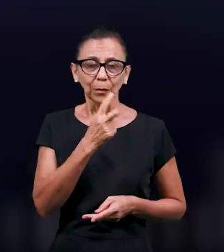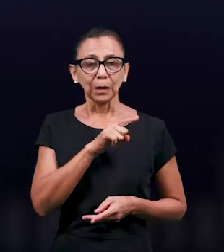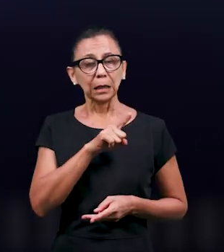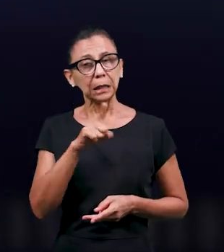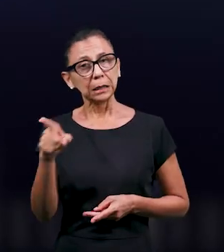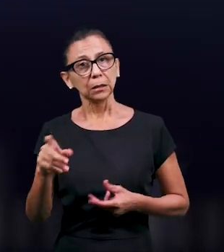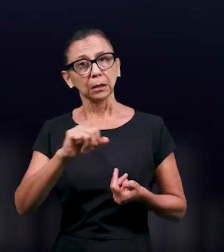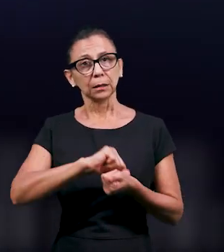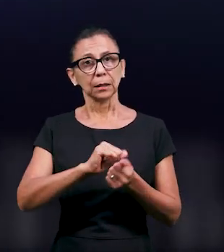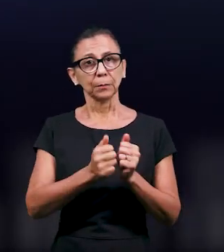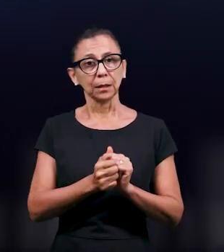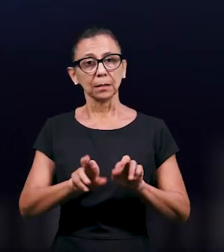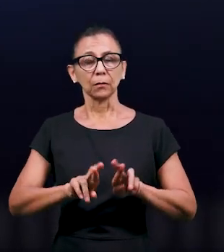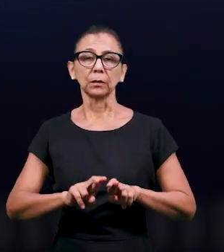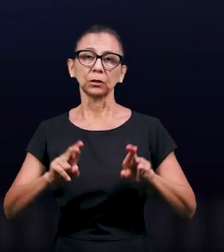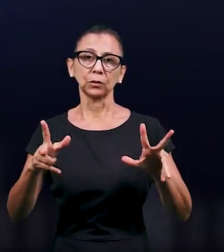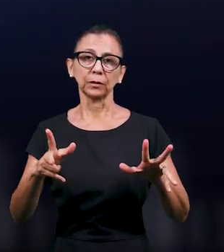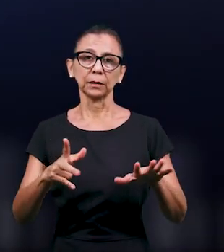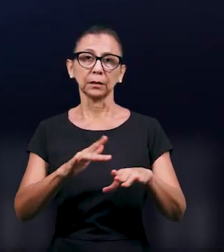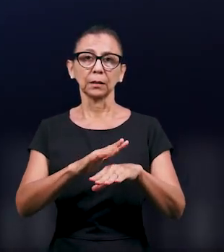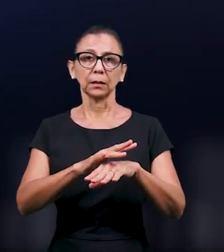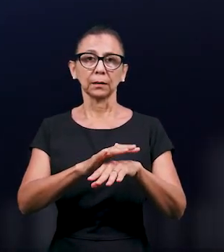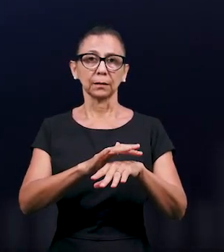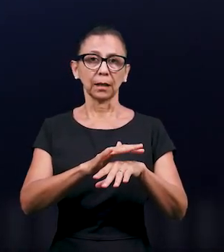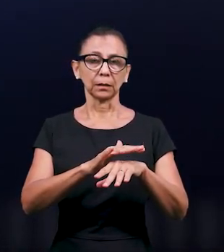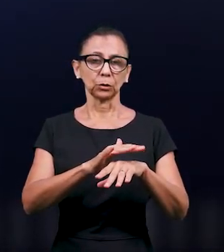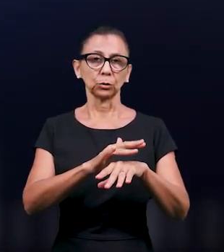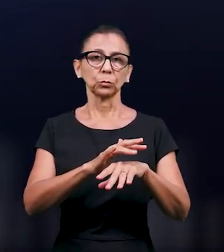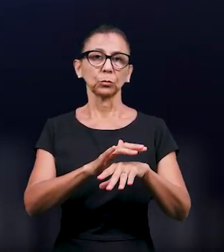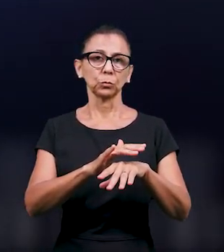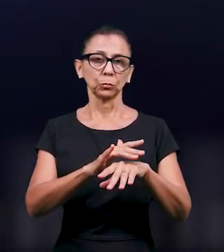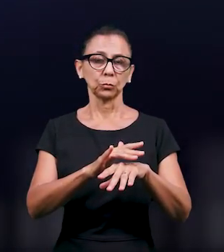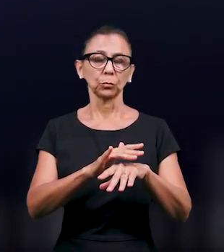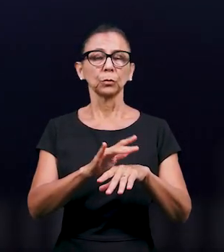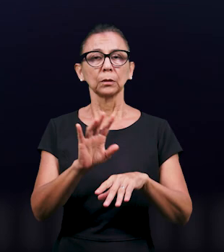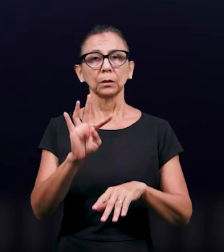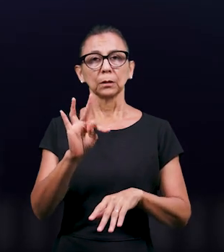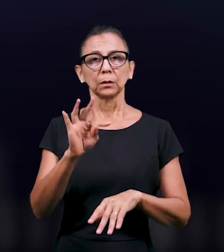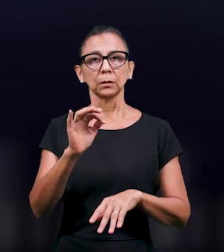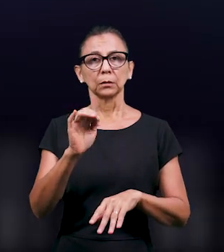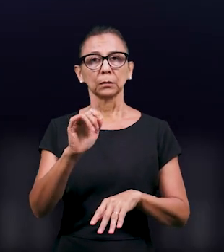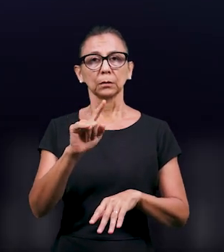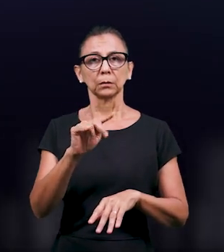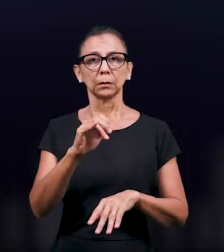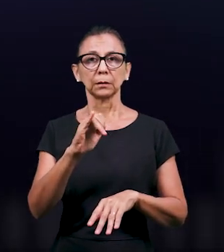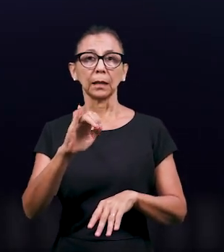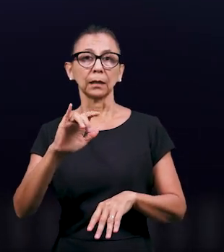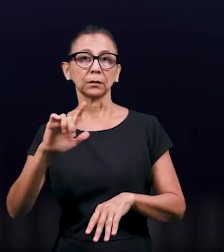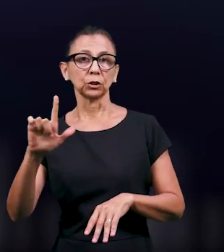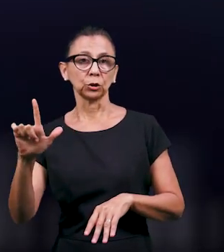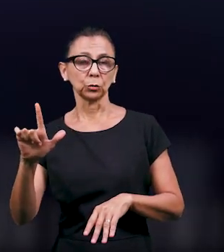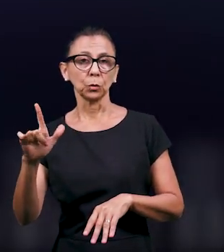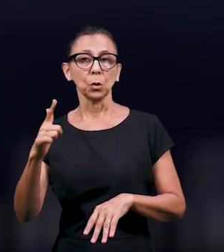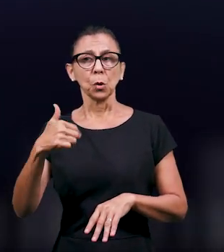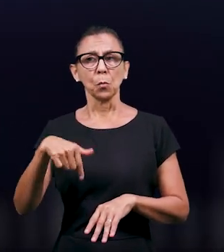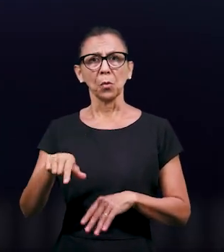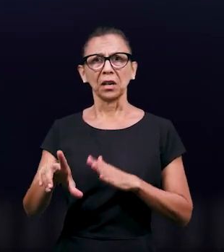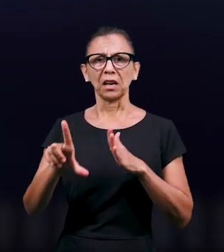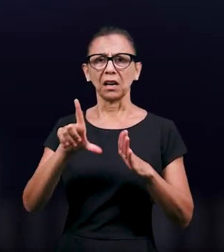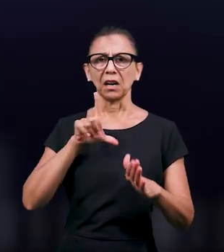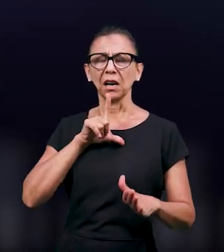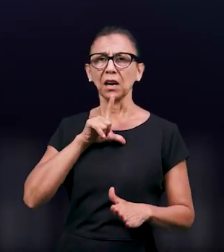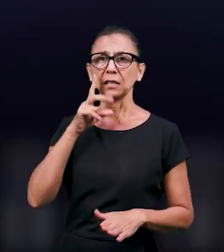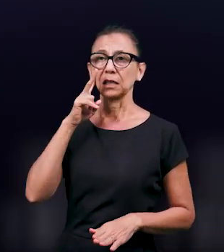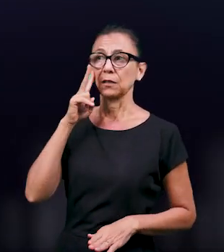resolve o problema dele também. A gente faz a transmissão da Libras para ele. Como ele tem o conhecimento de mundo, ele enxergou muito